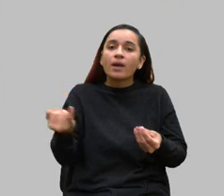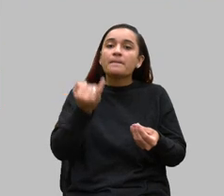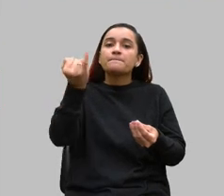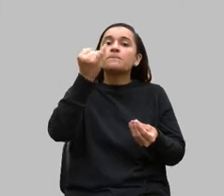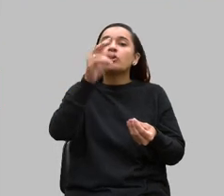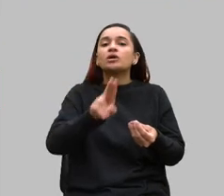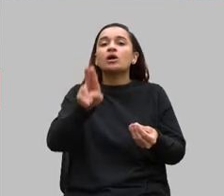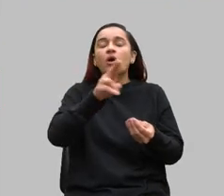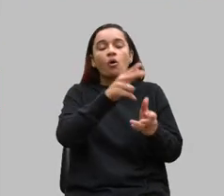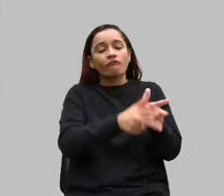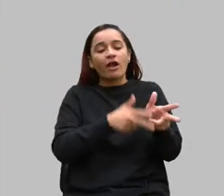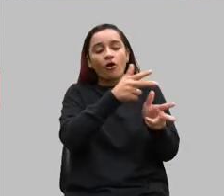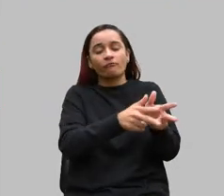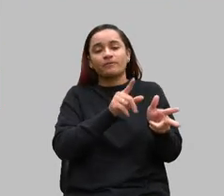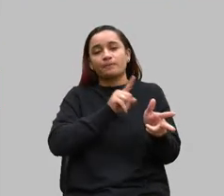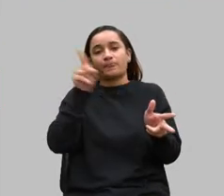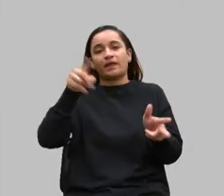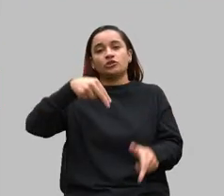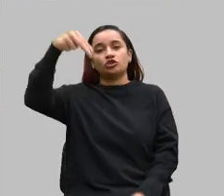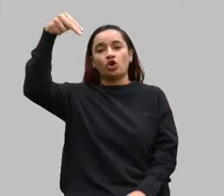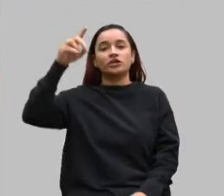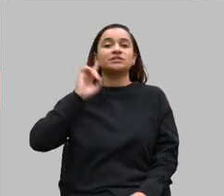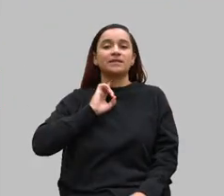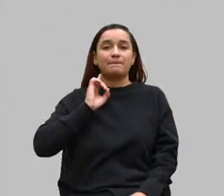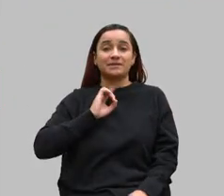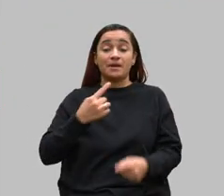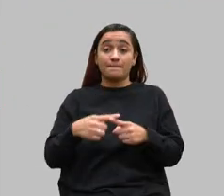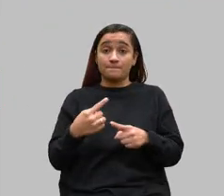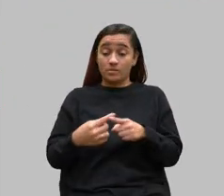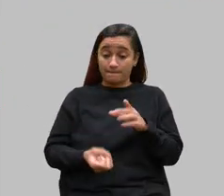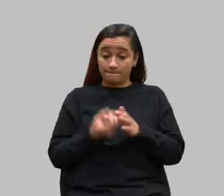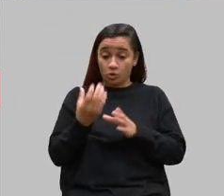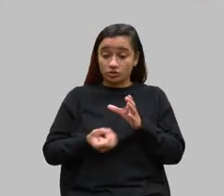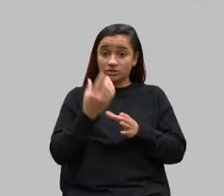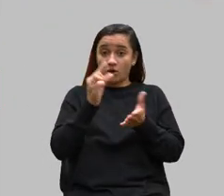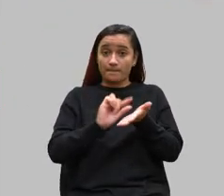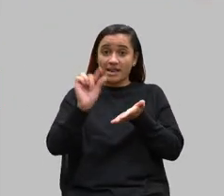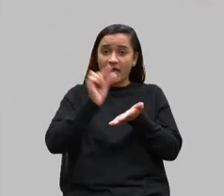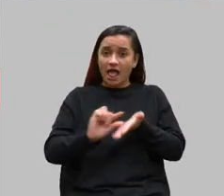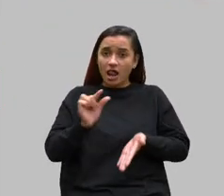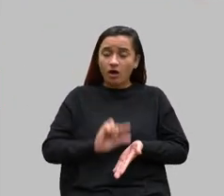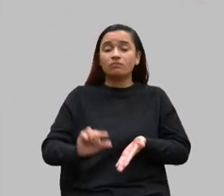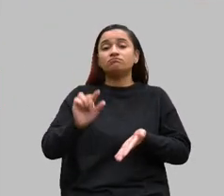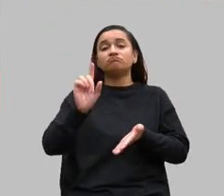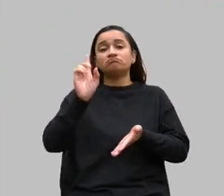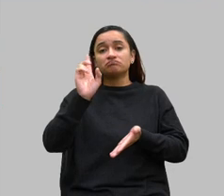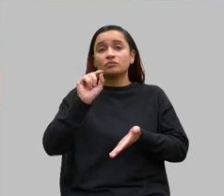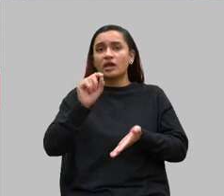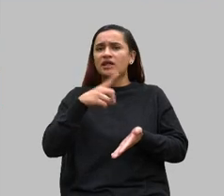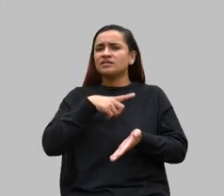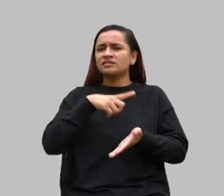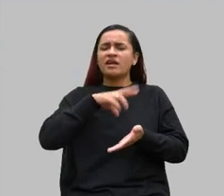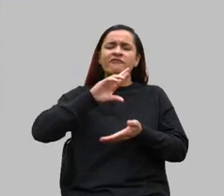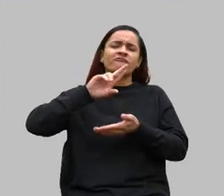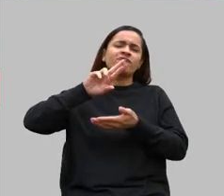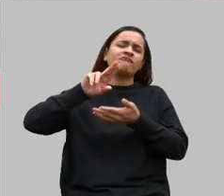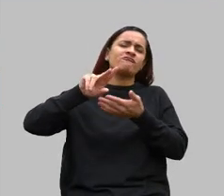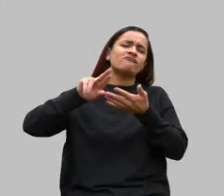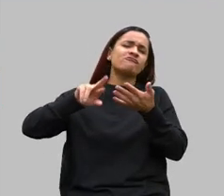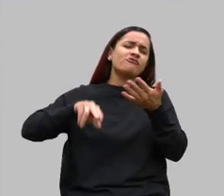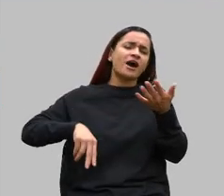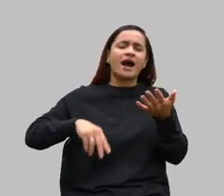a produção minerária reduzida por falta de logística nós temos vários direitos minerários vários